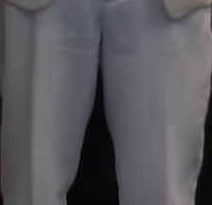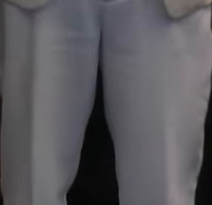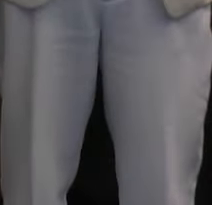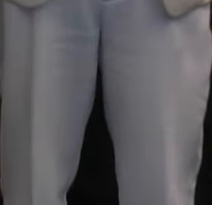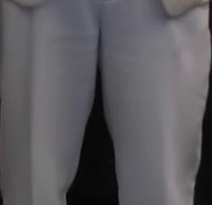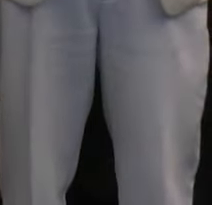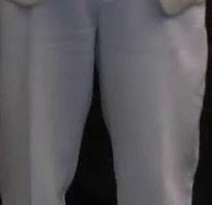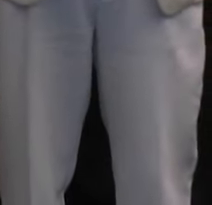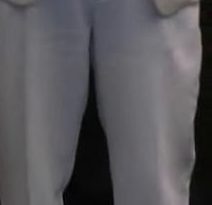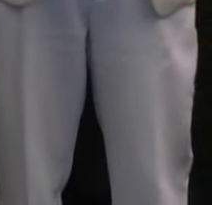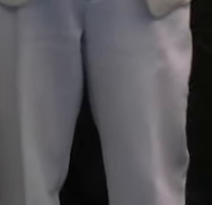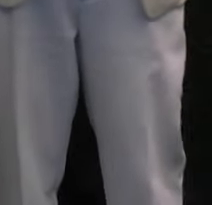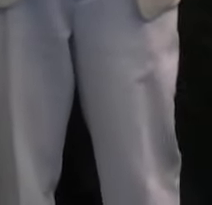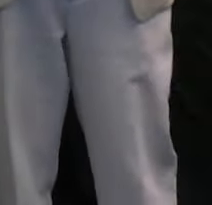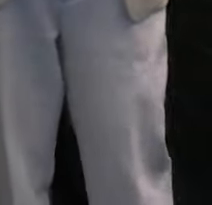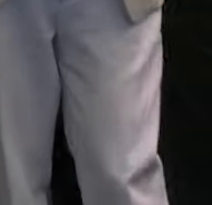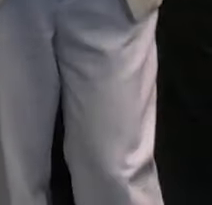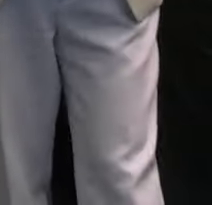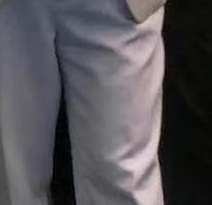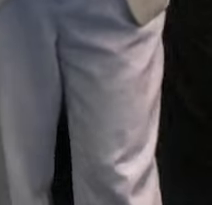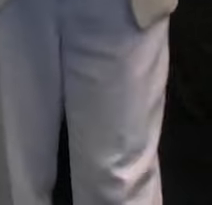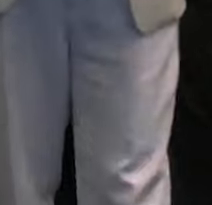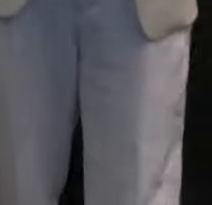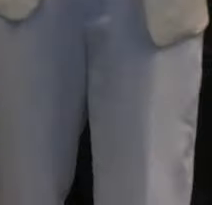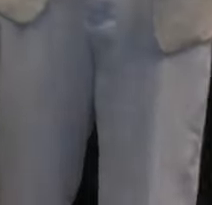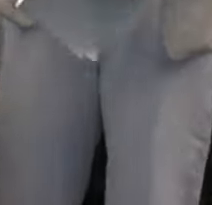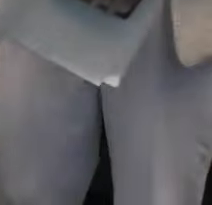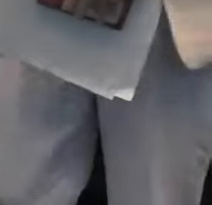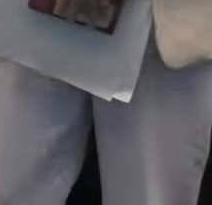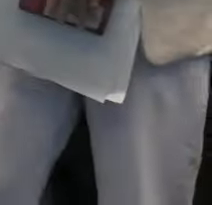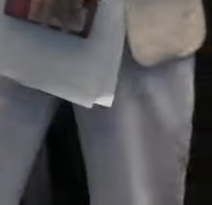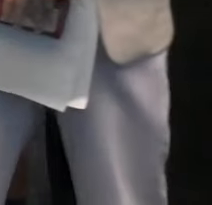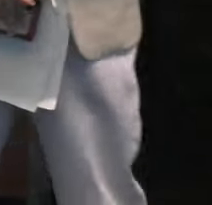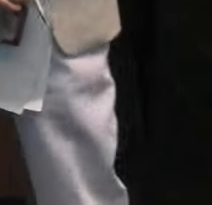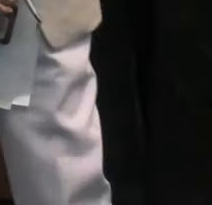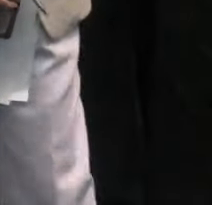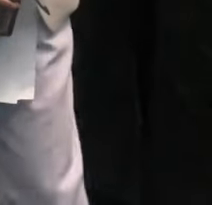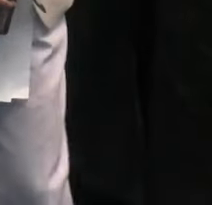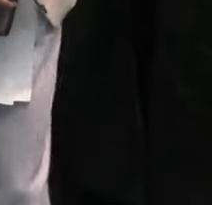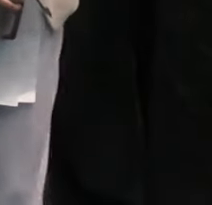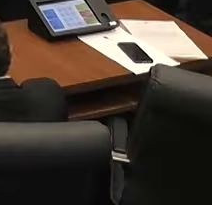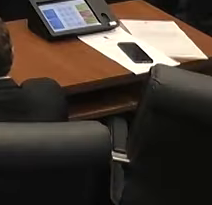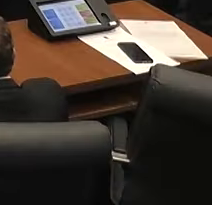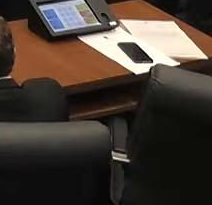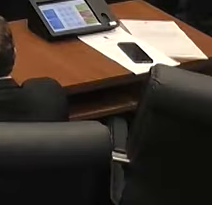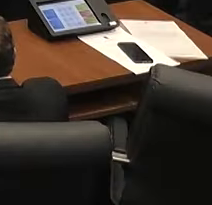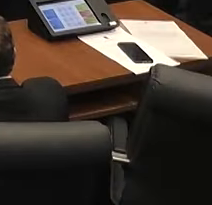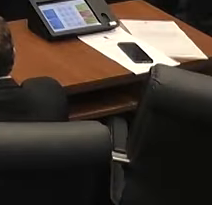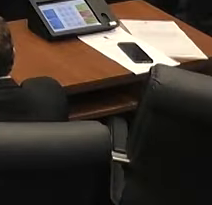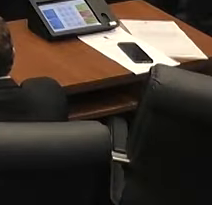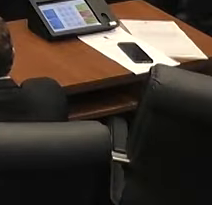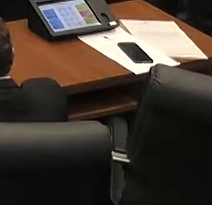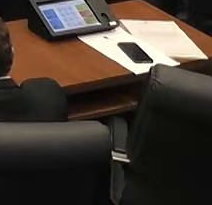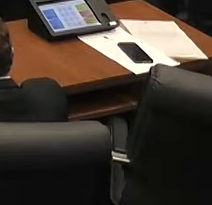no Conselho Gestor? Não. No artigo 11...